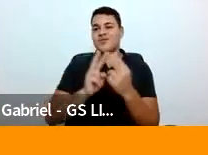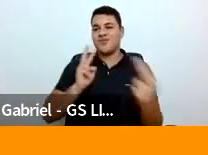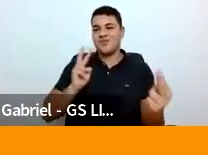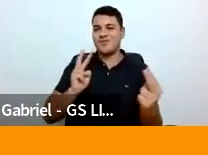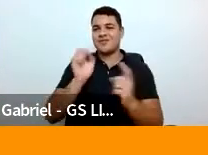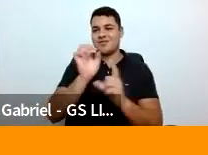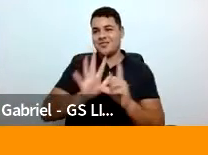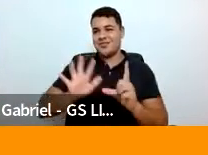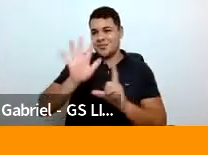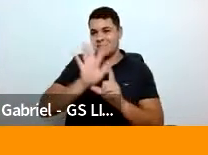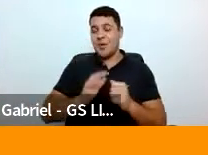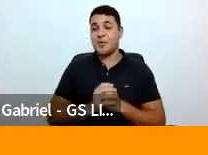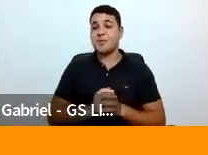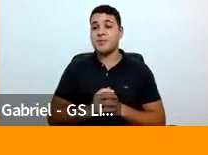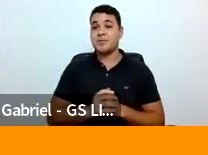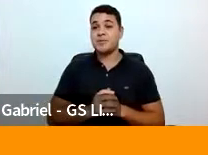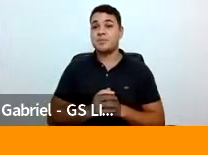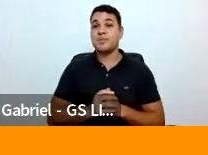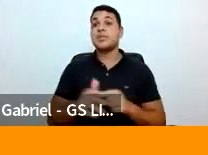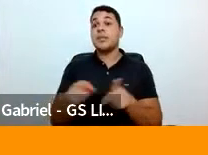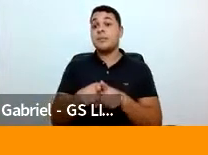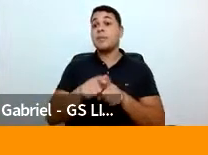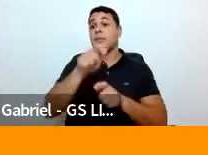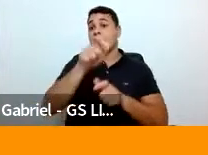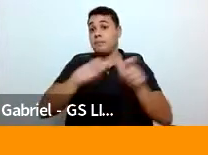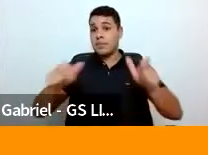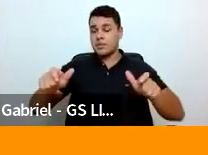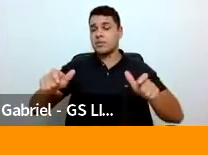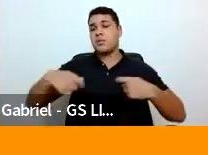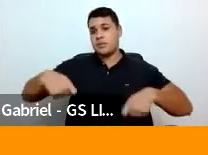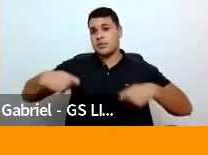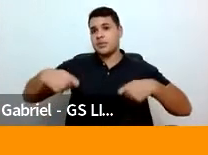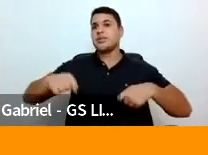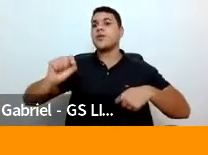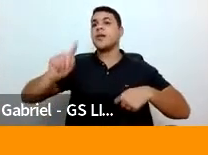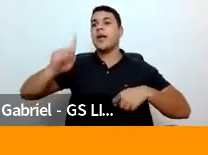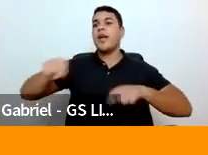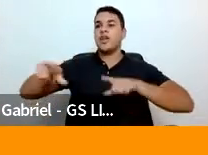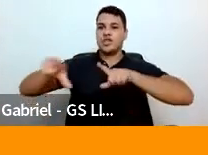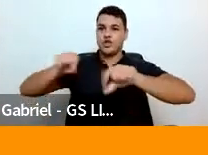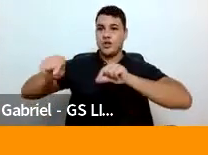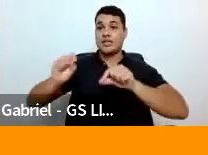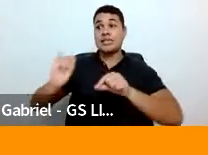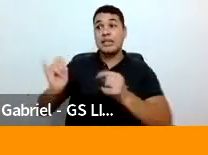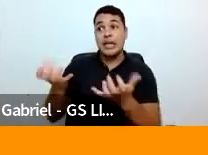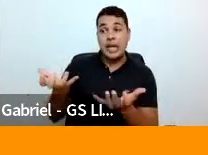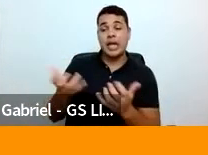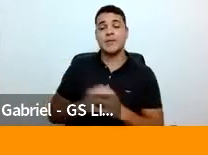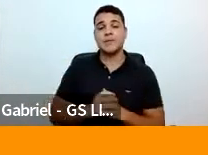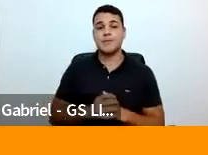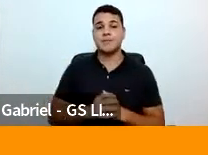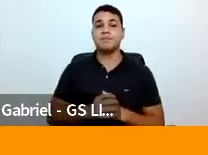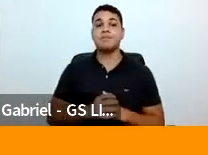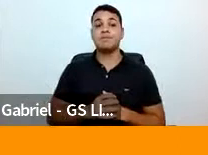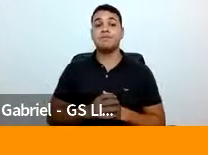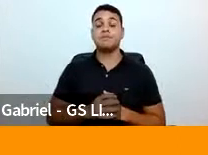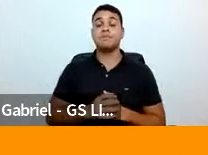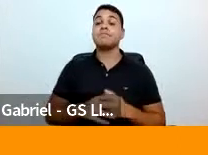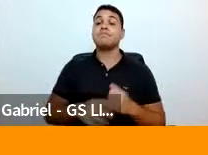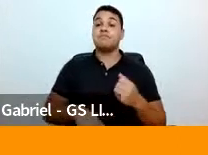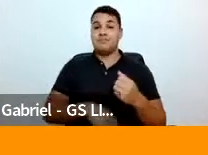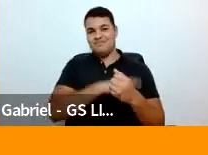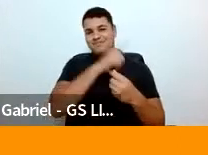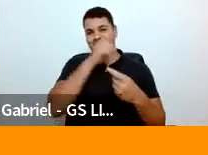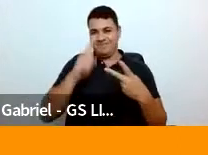numa modalidade eletiva, né, para os programas de pós-graduação. E uma outra frente, né, que eu queria destacar e compartilhar